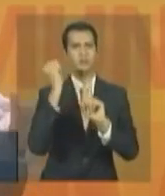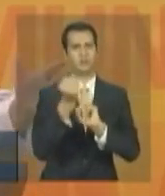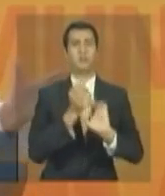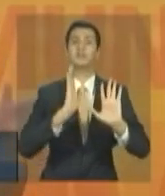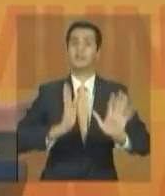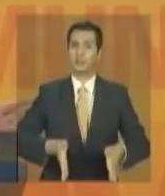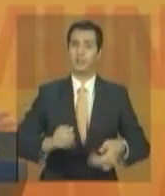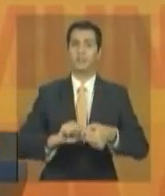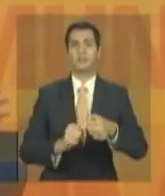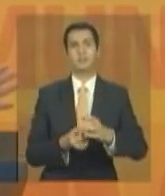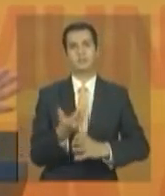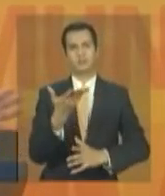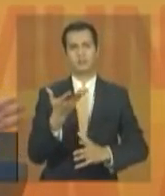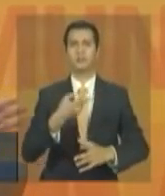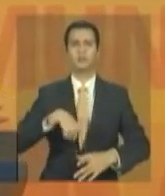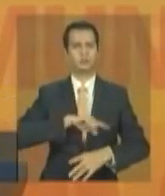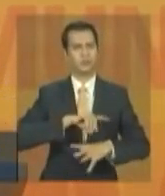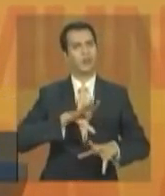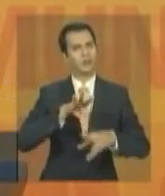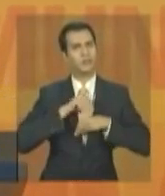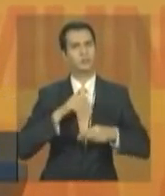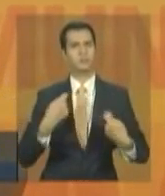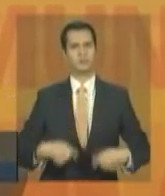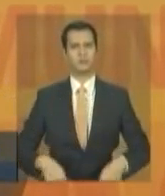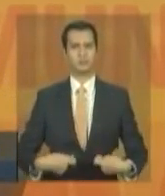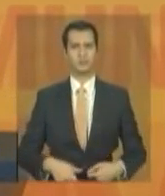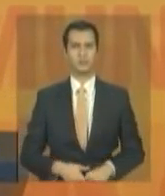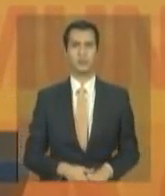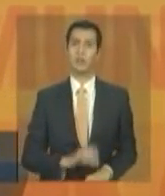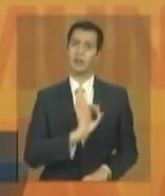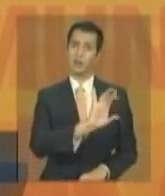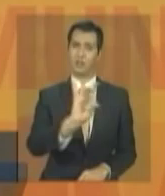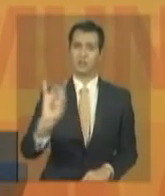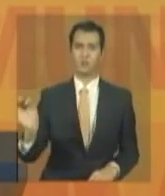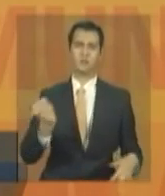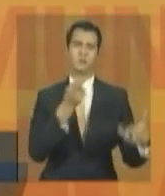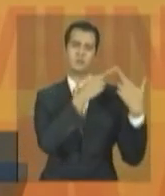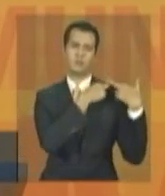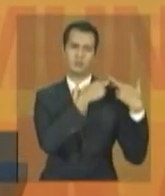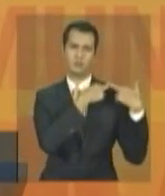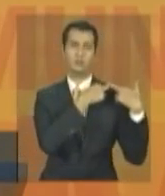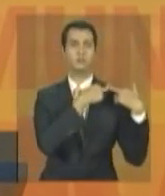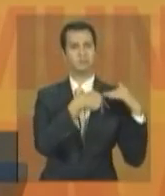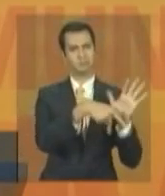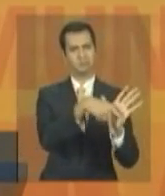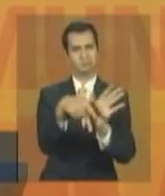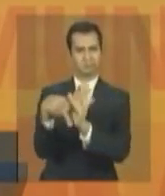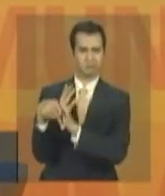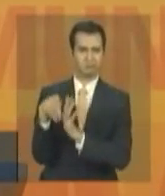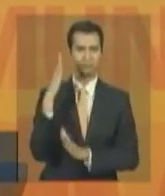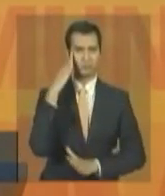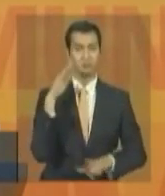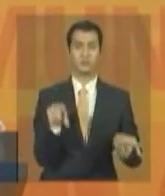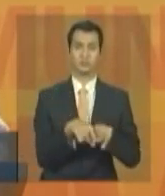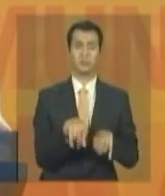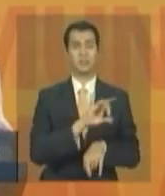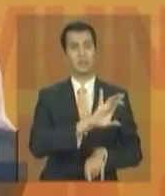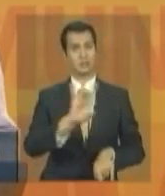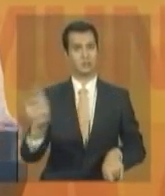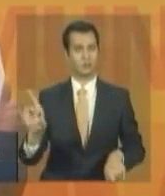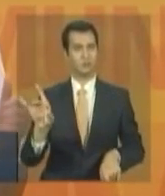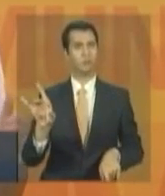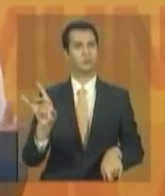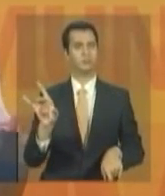sociedade. Obviamente, a cada uma de acordo com a sua responsabilidade e de acordo com a sua